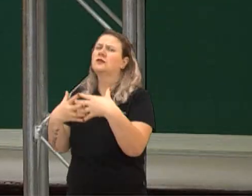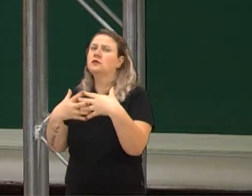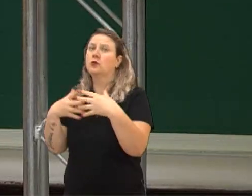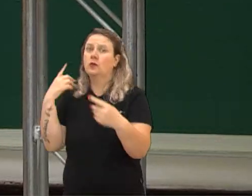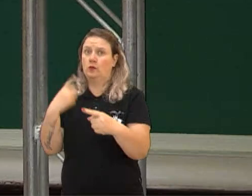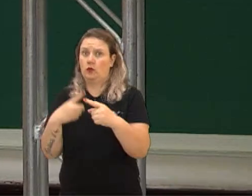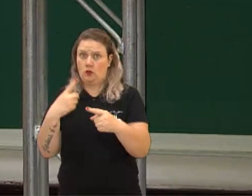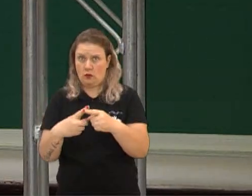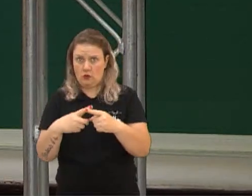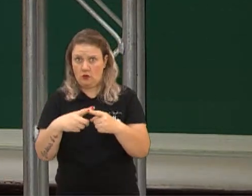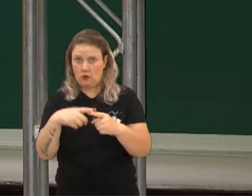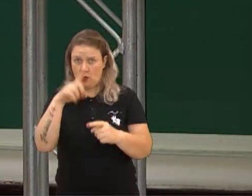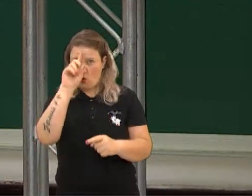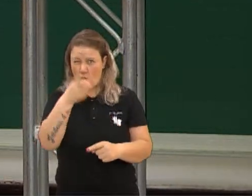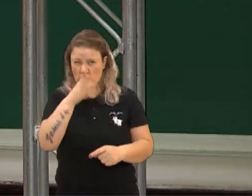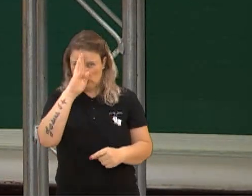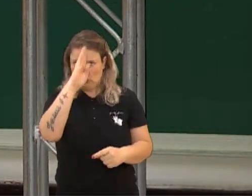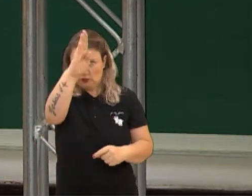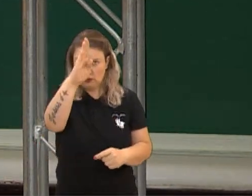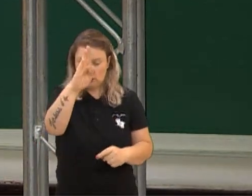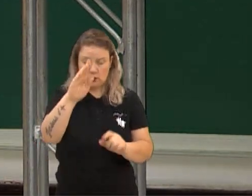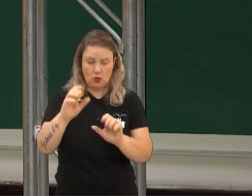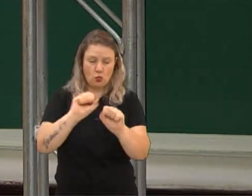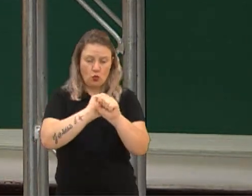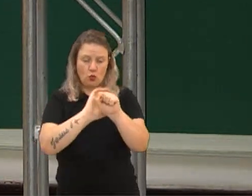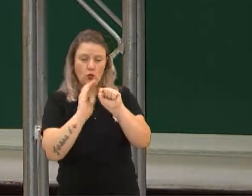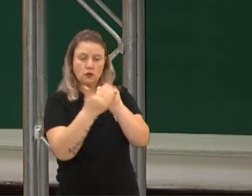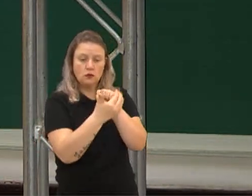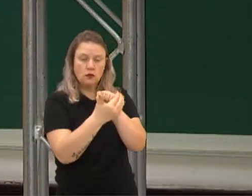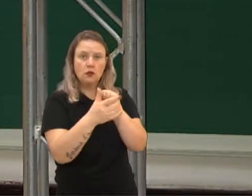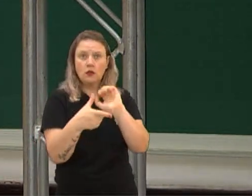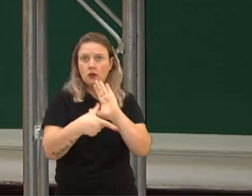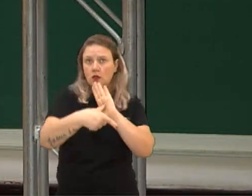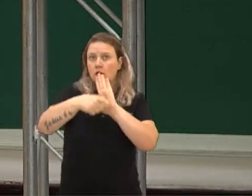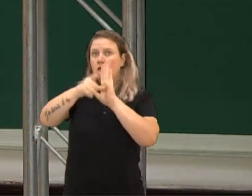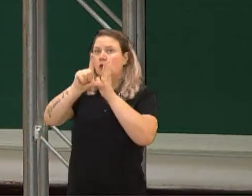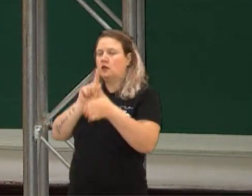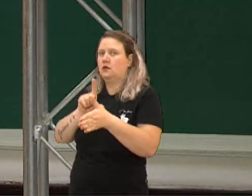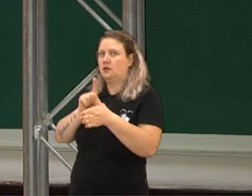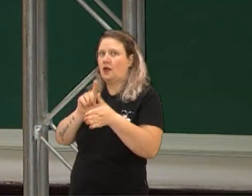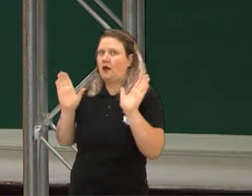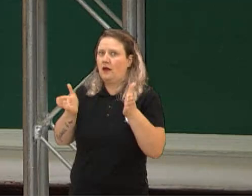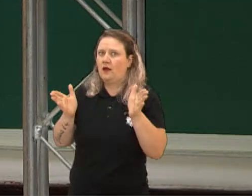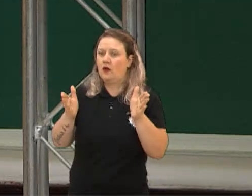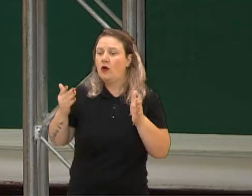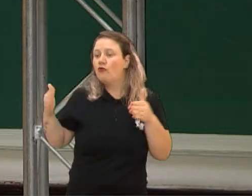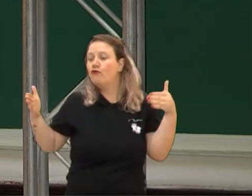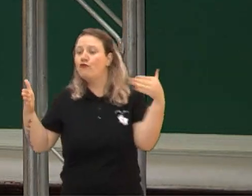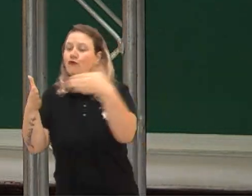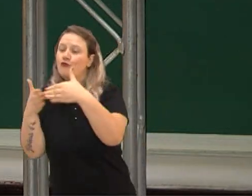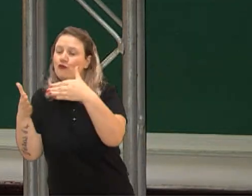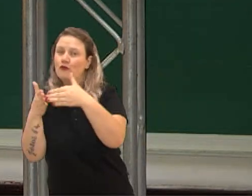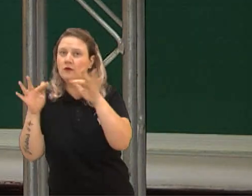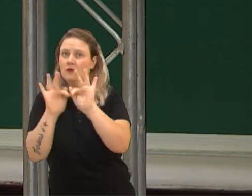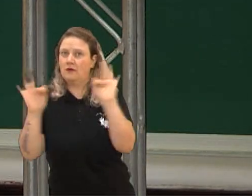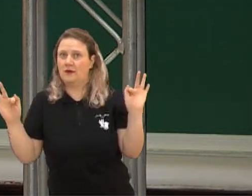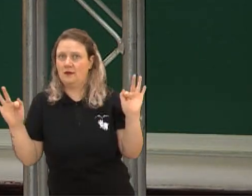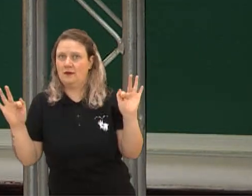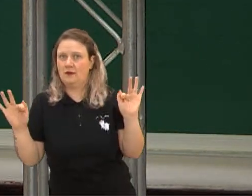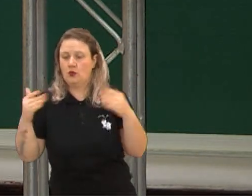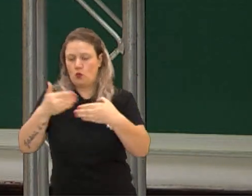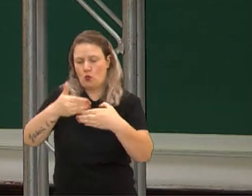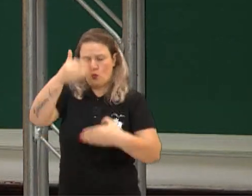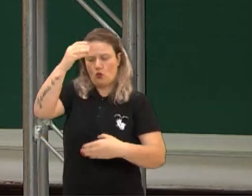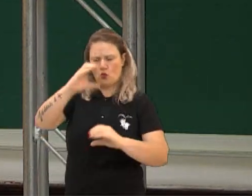ordem direta, como a gente disse, o sujeito vem antes, né? Mas nessa frase, o que aconteceu? O sujeito veio no final da frase, né? Então, no muro